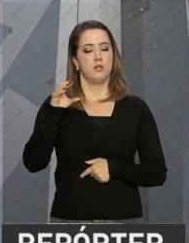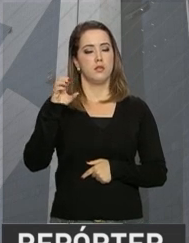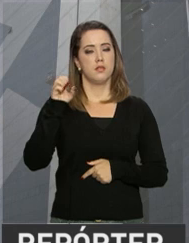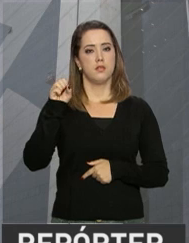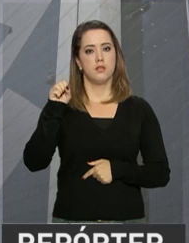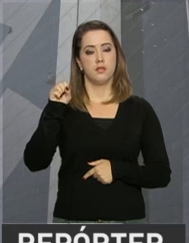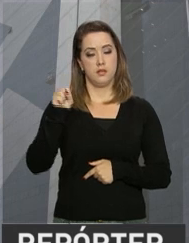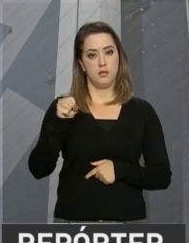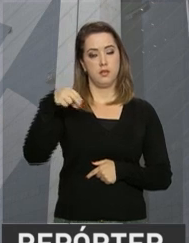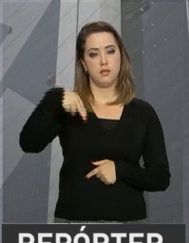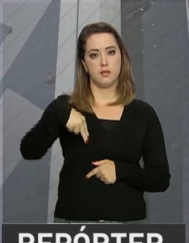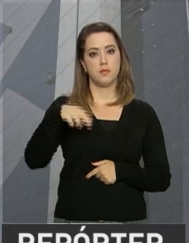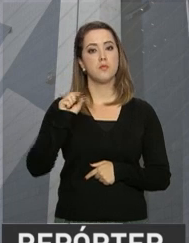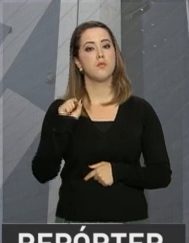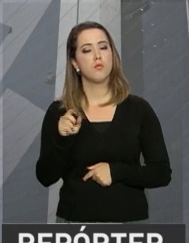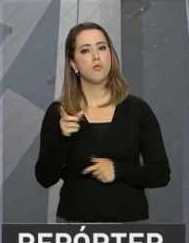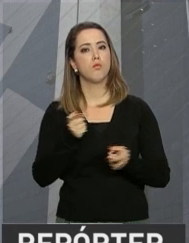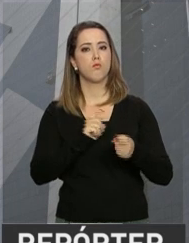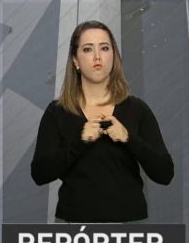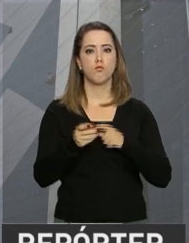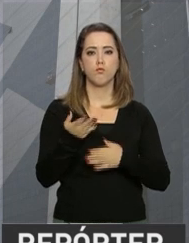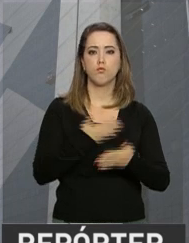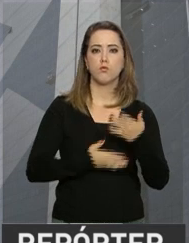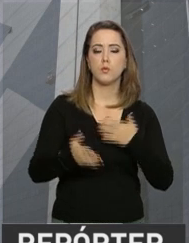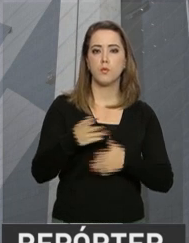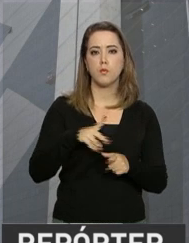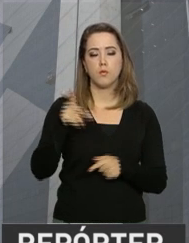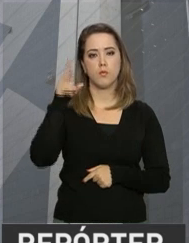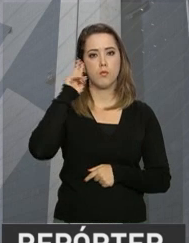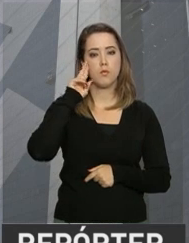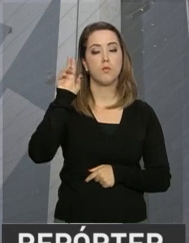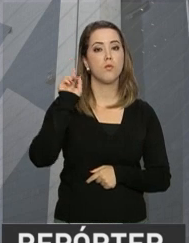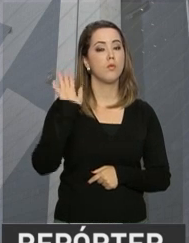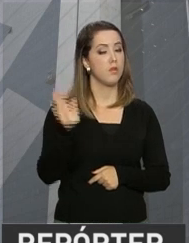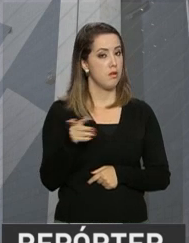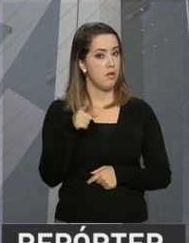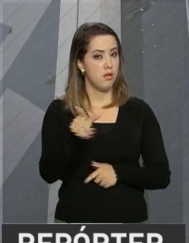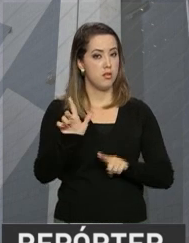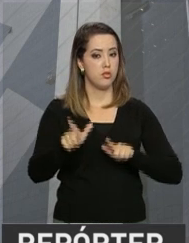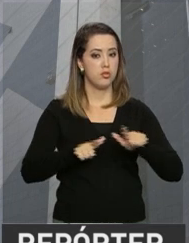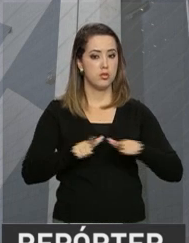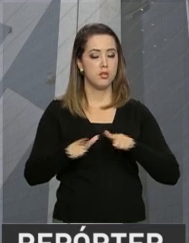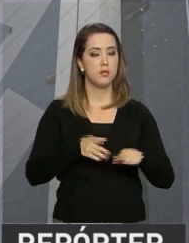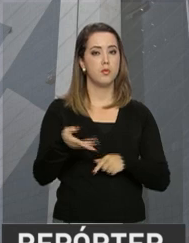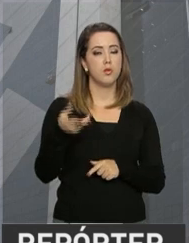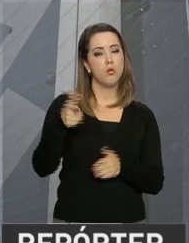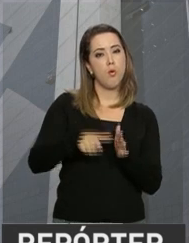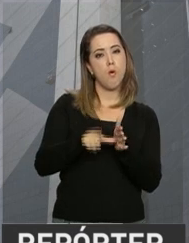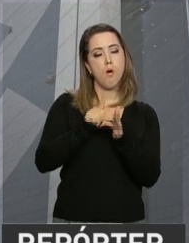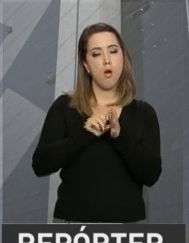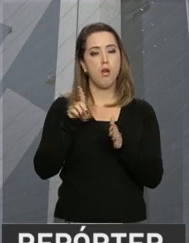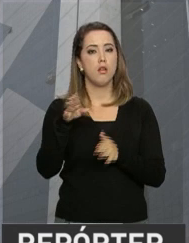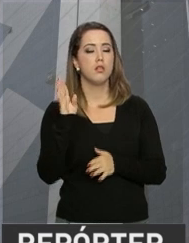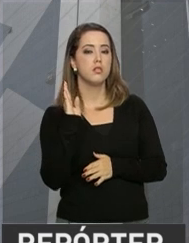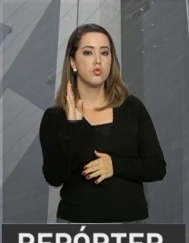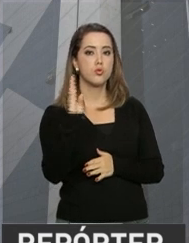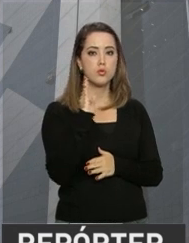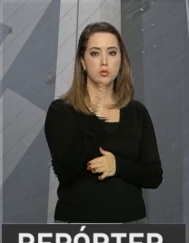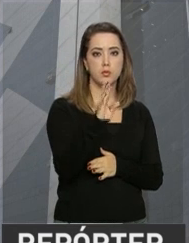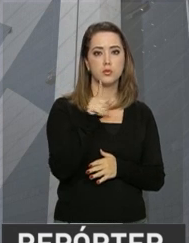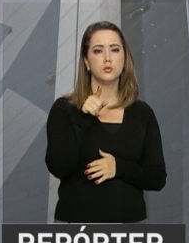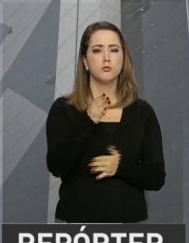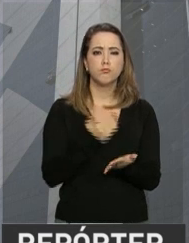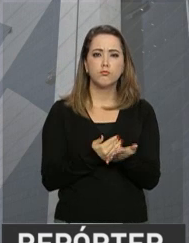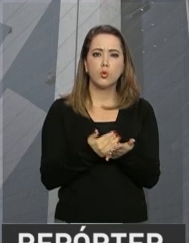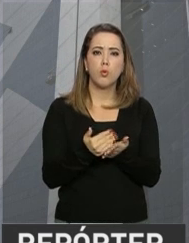diretor executivo de relações com investidores cafarelli já trabalhou no Banco do Brasil inclusive foi lá que iniciou a